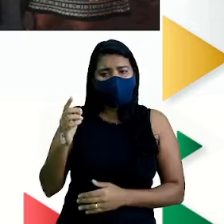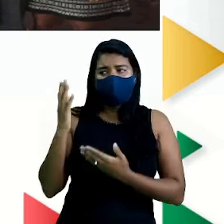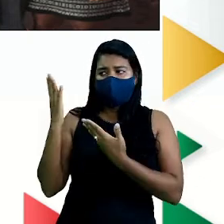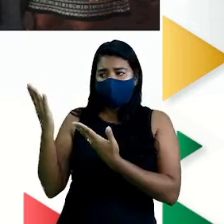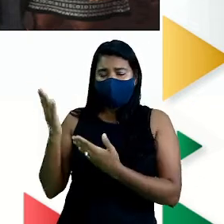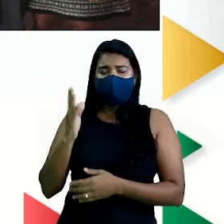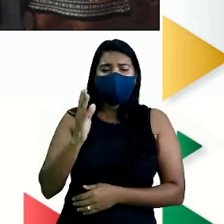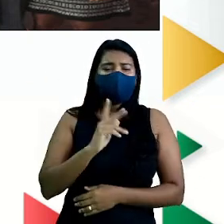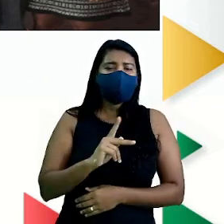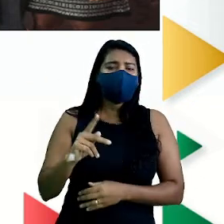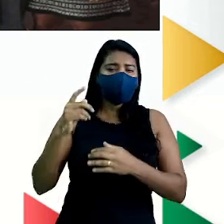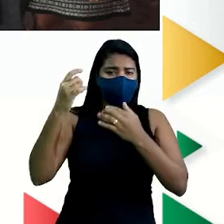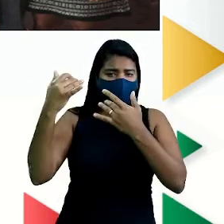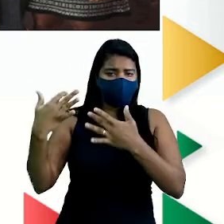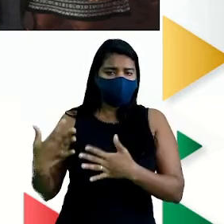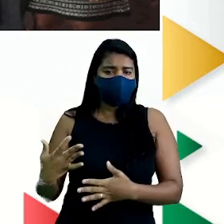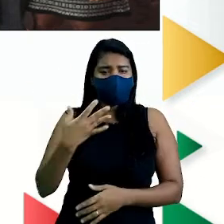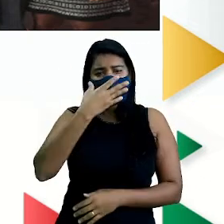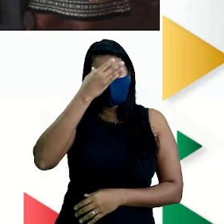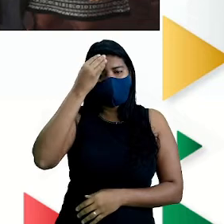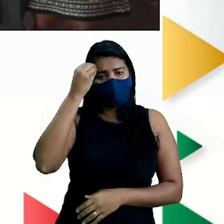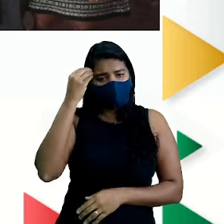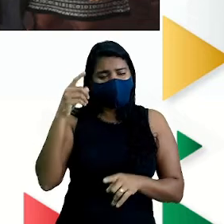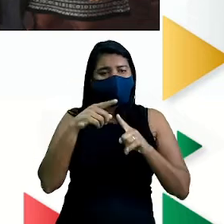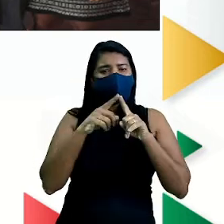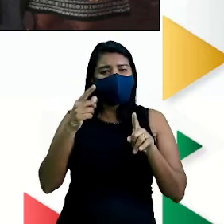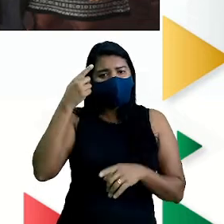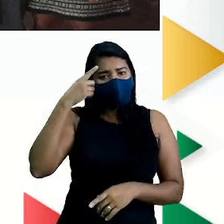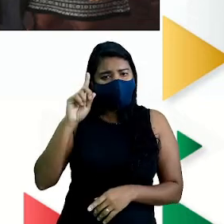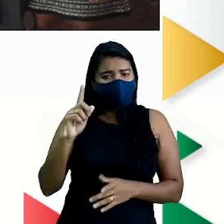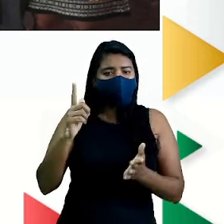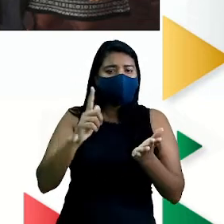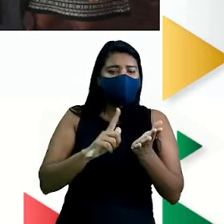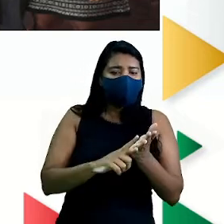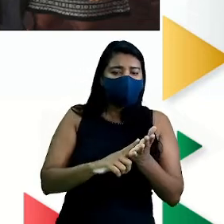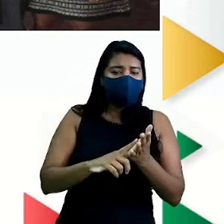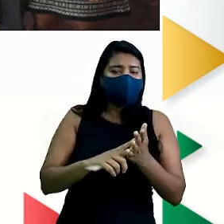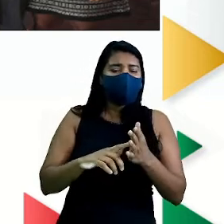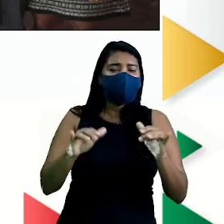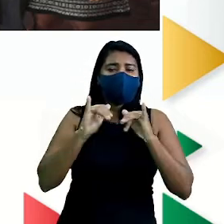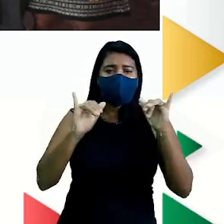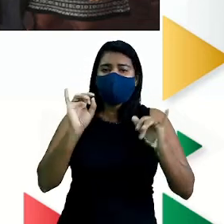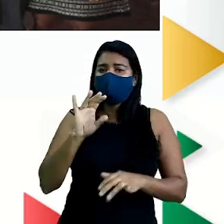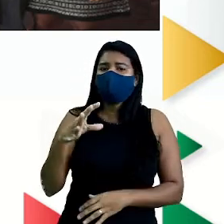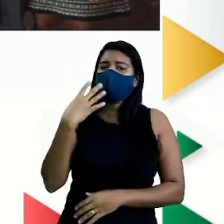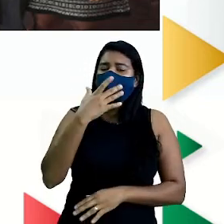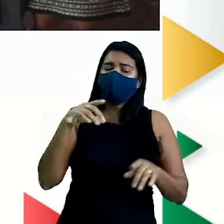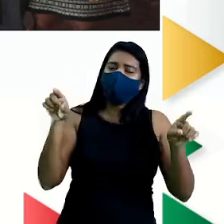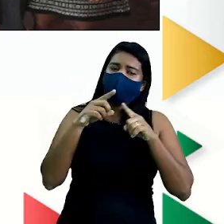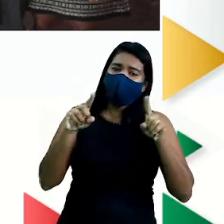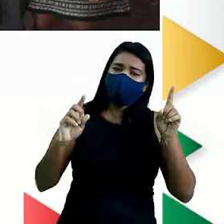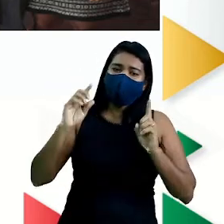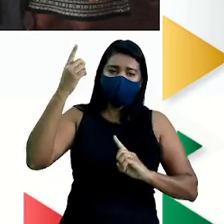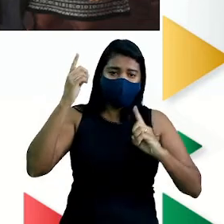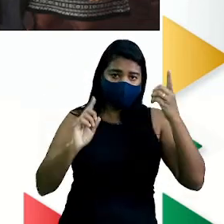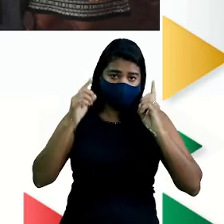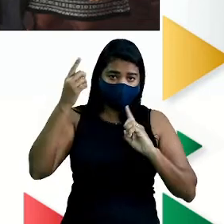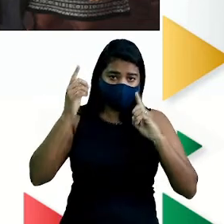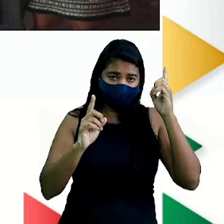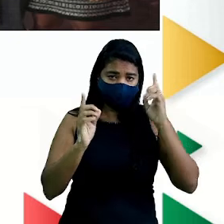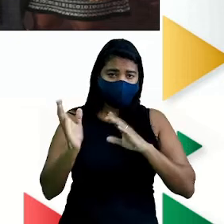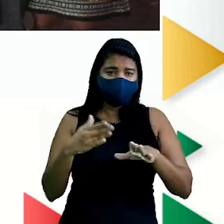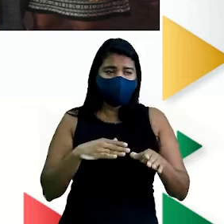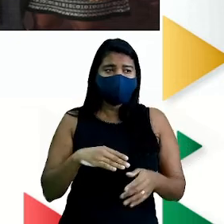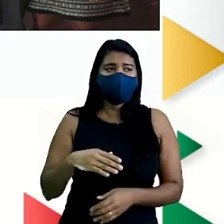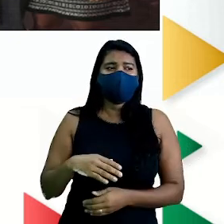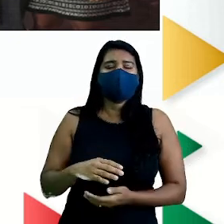Porque isso, quando eu soube, a gente teve uma vez uma aula com um grande, né, nessa foto aí sou eu, e o grande Hugo Martins,